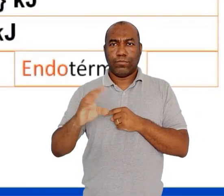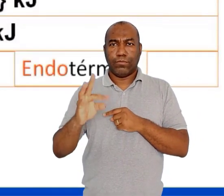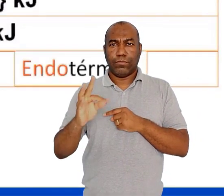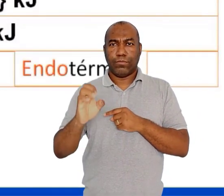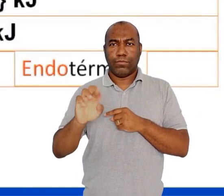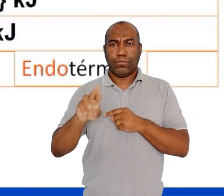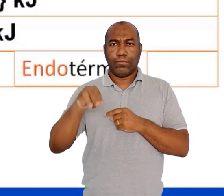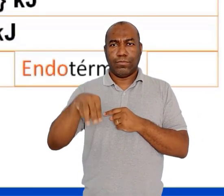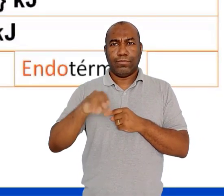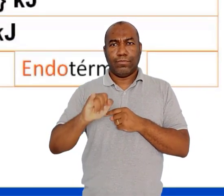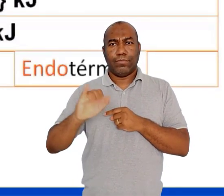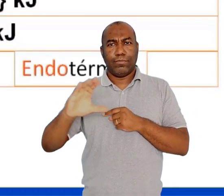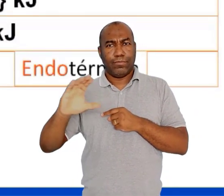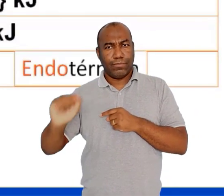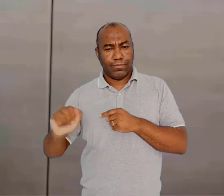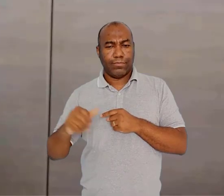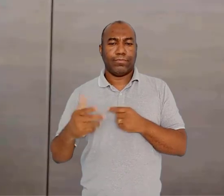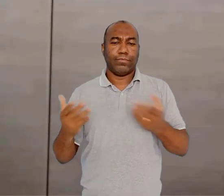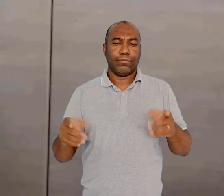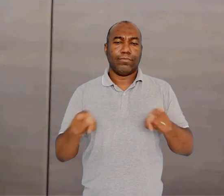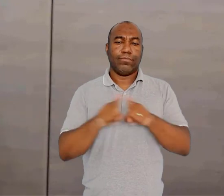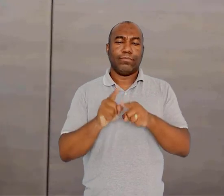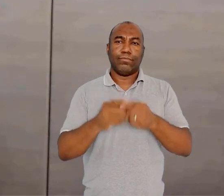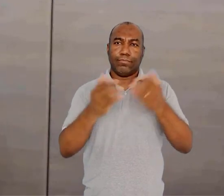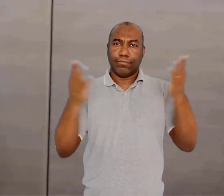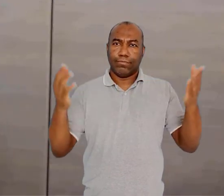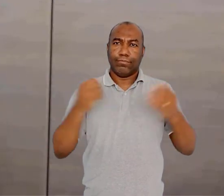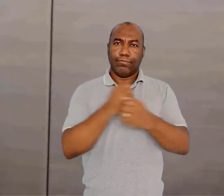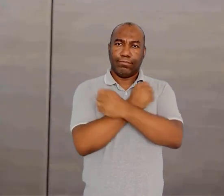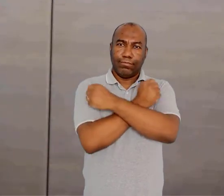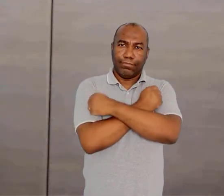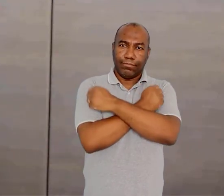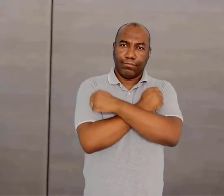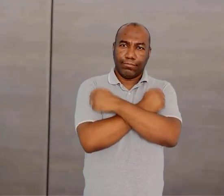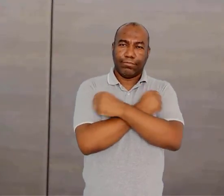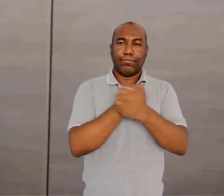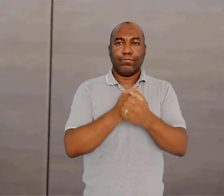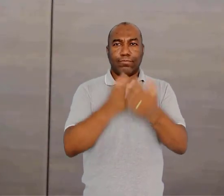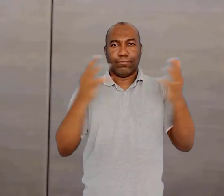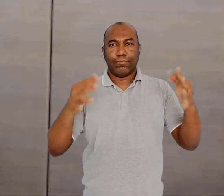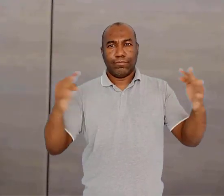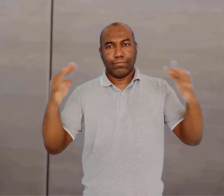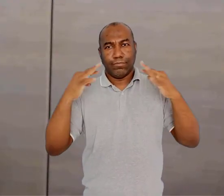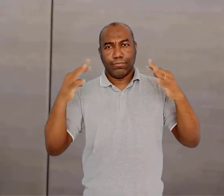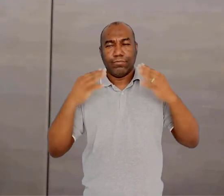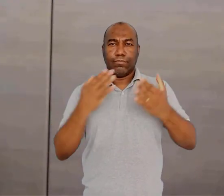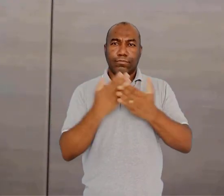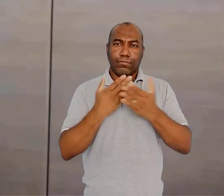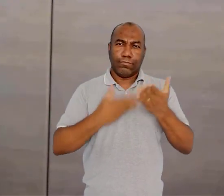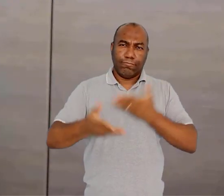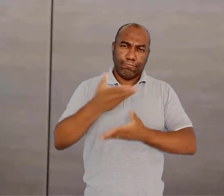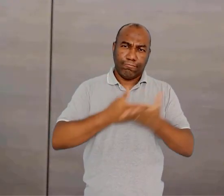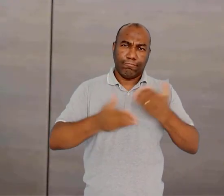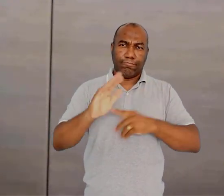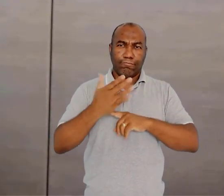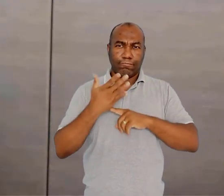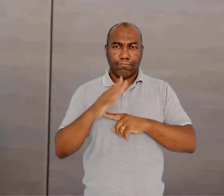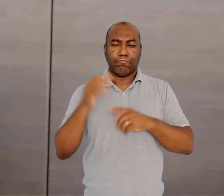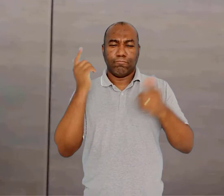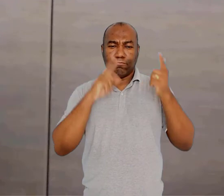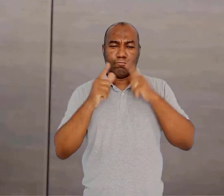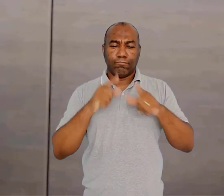parte aqui. Quero mandar um abraço para vocês que estão aí em casa, assistindo aí essas aulas, seja no YouTube, seja na TV,